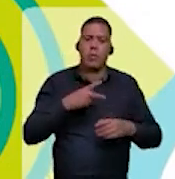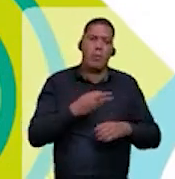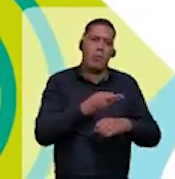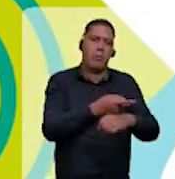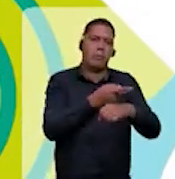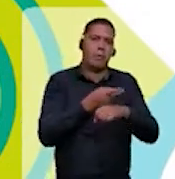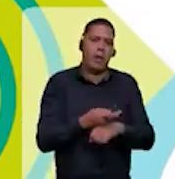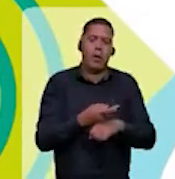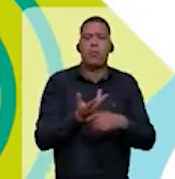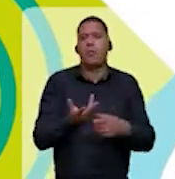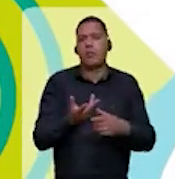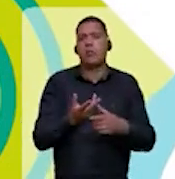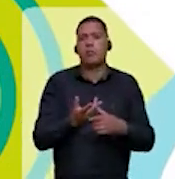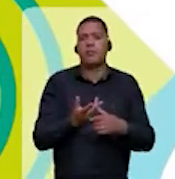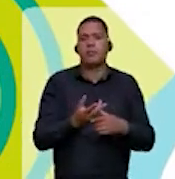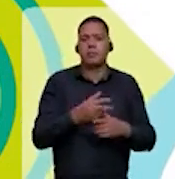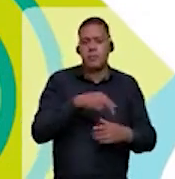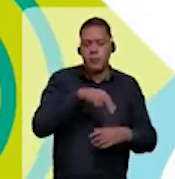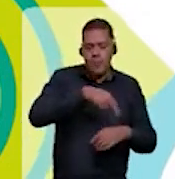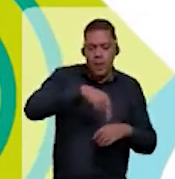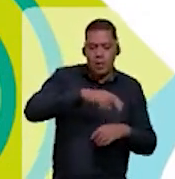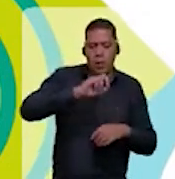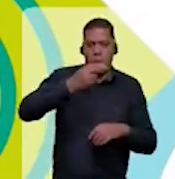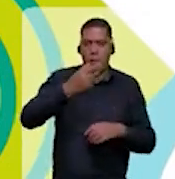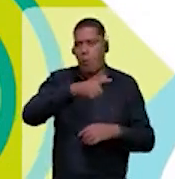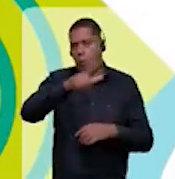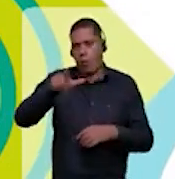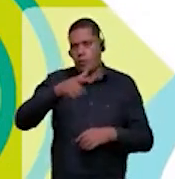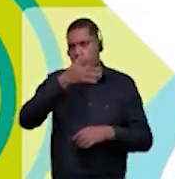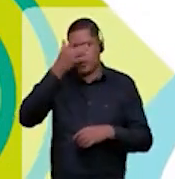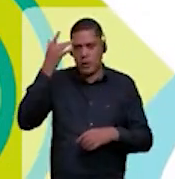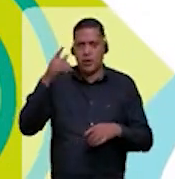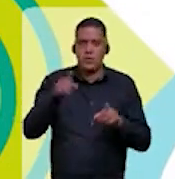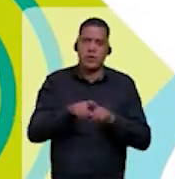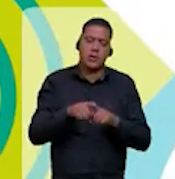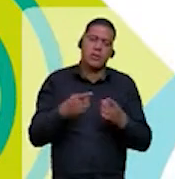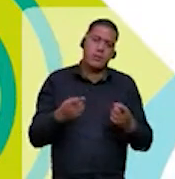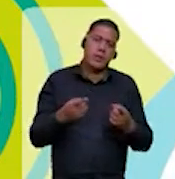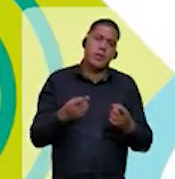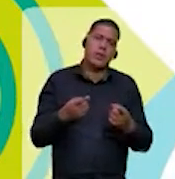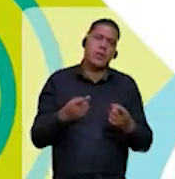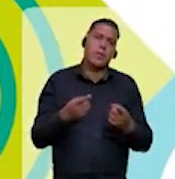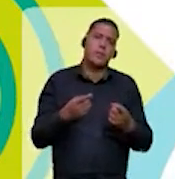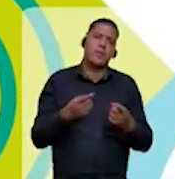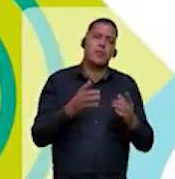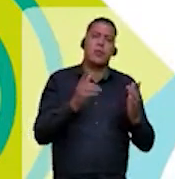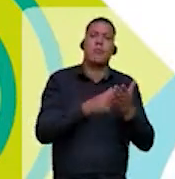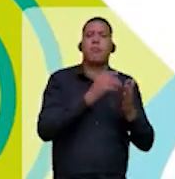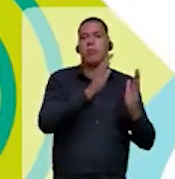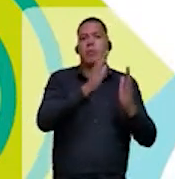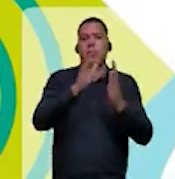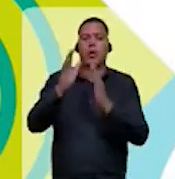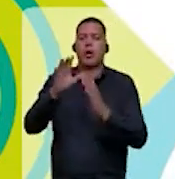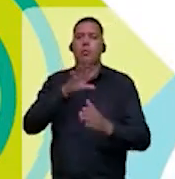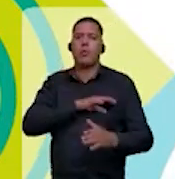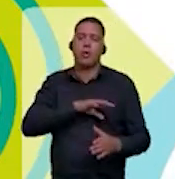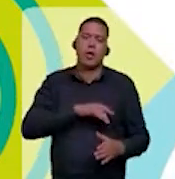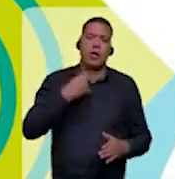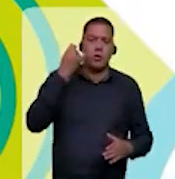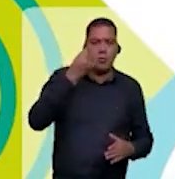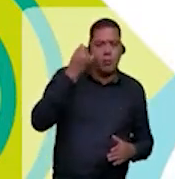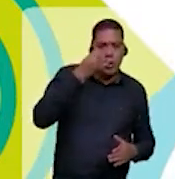nacionais ou plurinacionais o desenvolvimento de bibliotecas das literaturas em português e espanhol com obras em Domínio Público